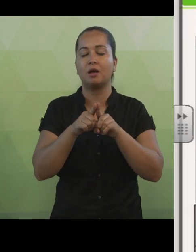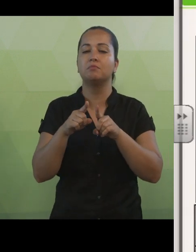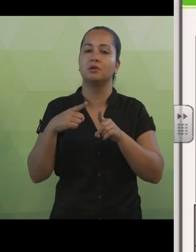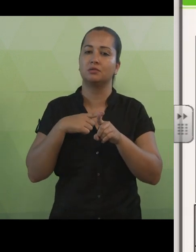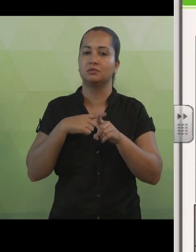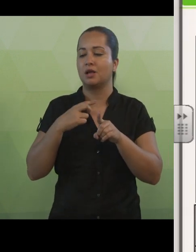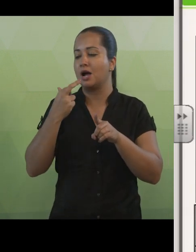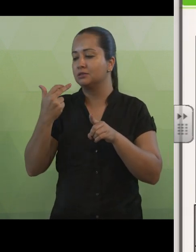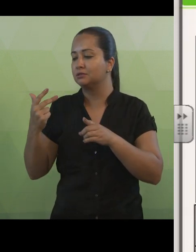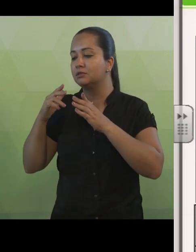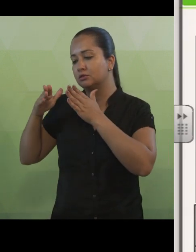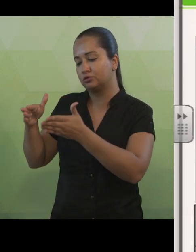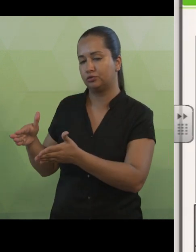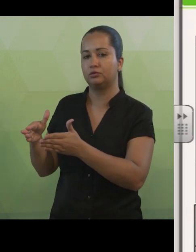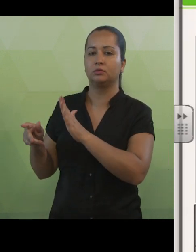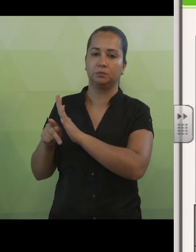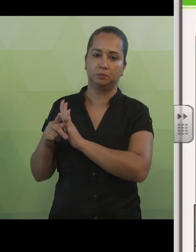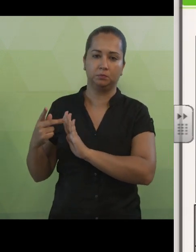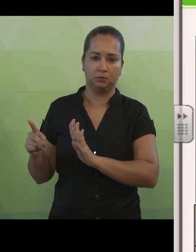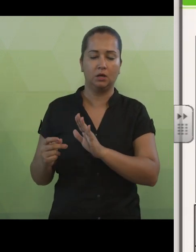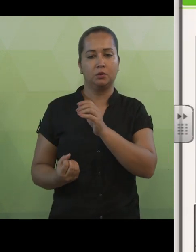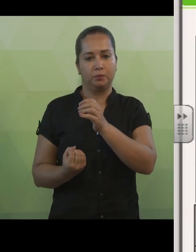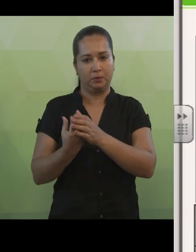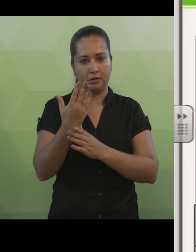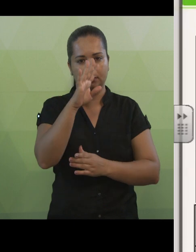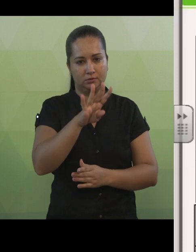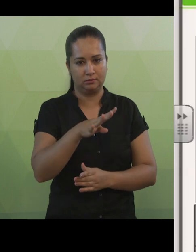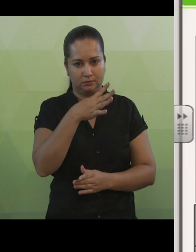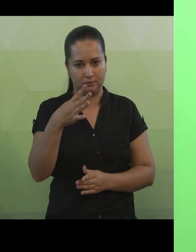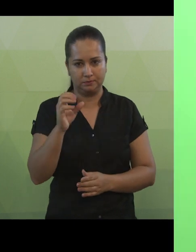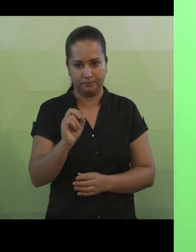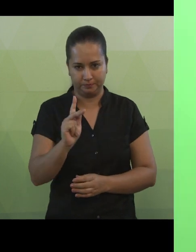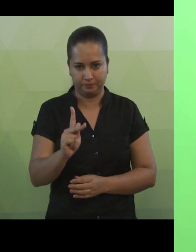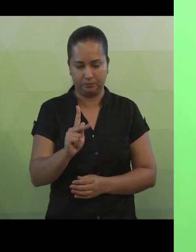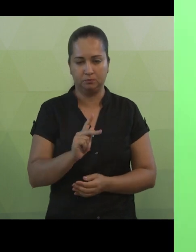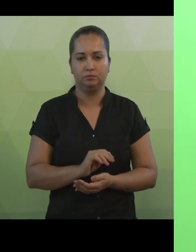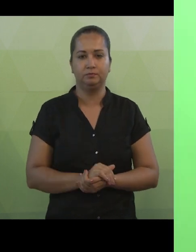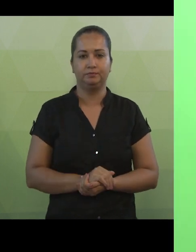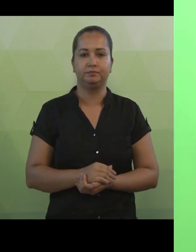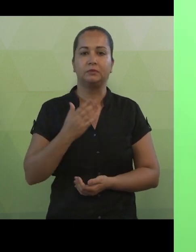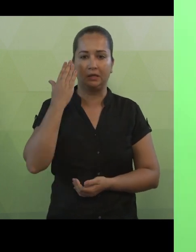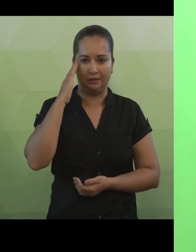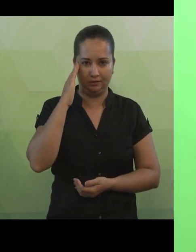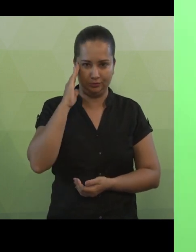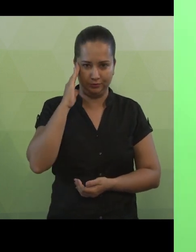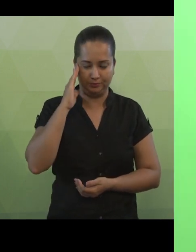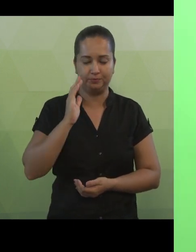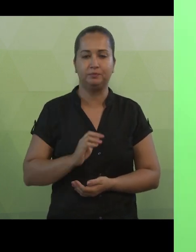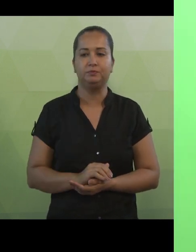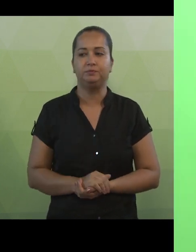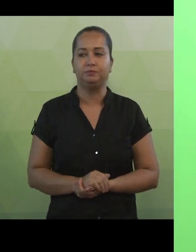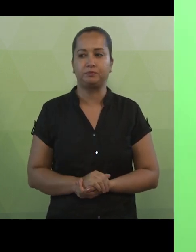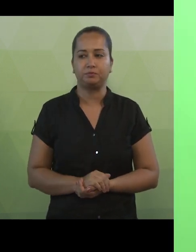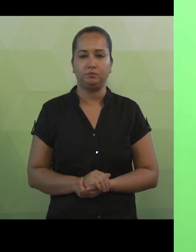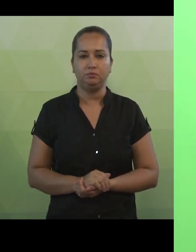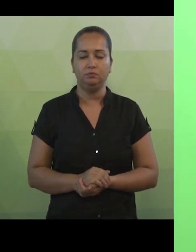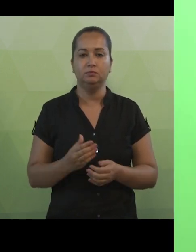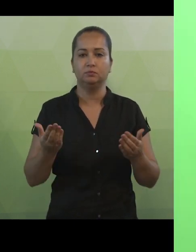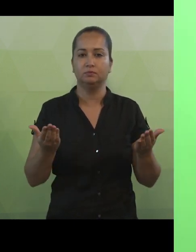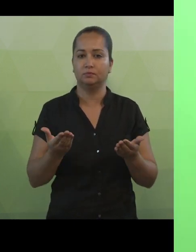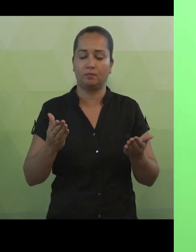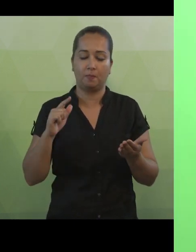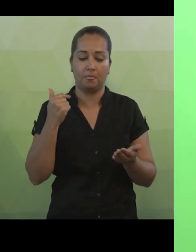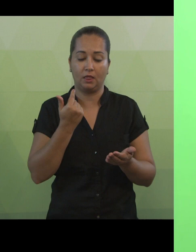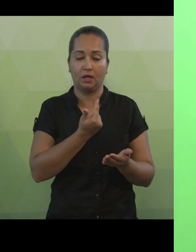estrangeira no final da declaração da criação da tabela. Ok? Entendido, pessoal? Agora nós vamos falar um pouco